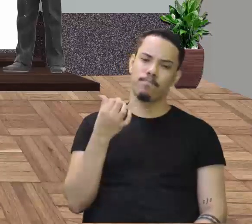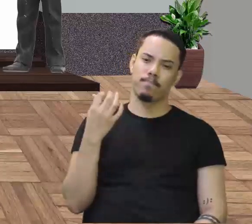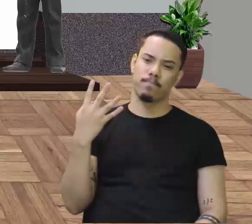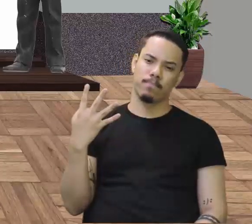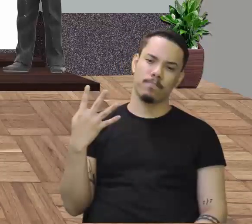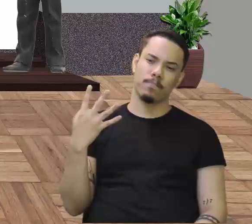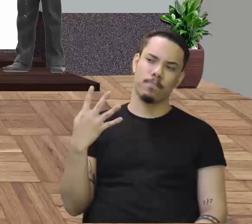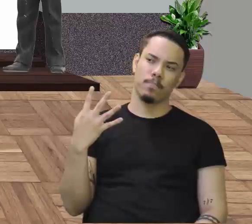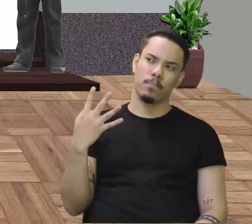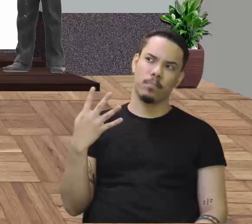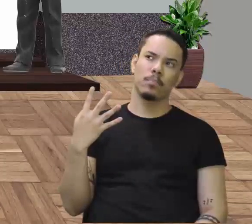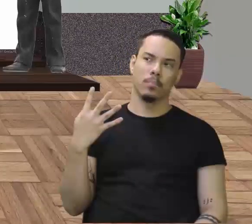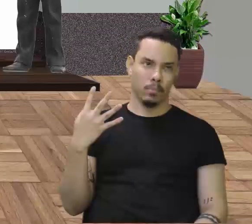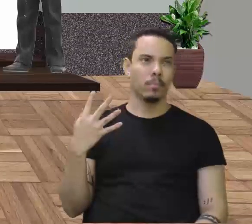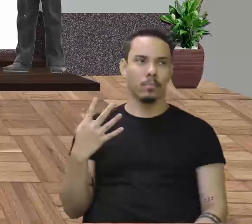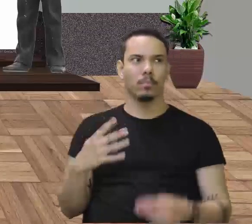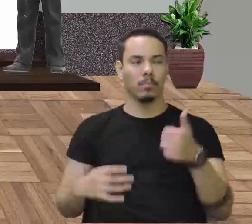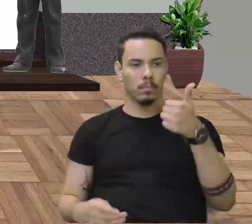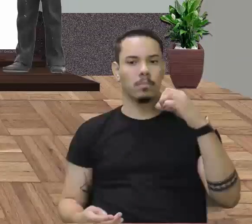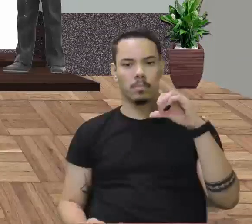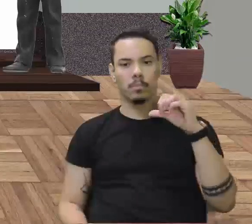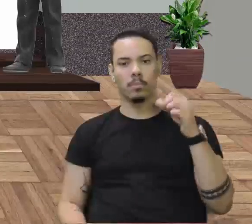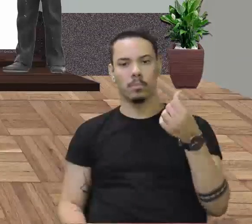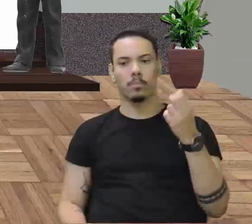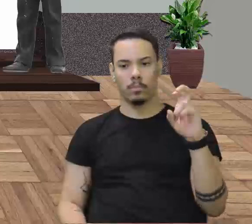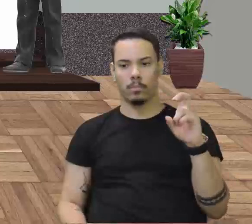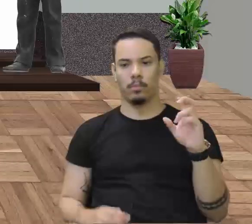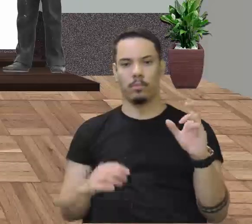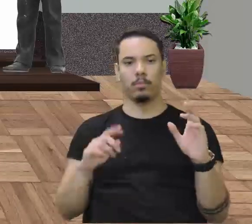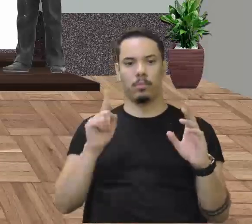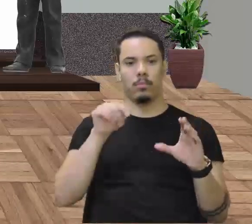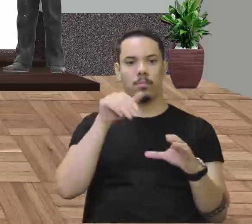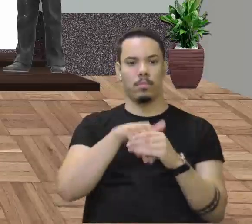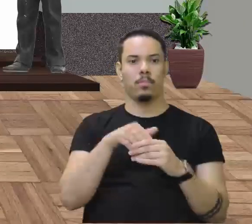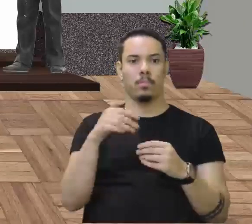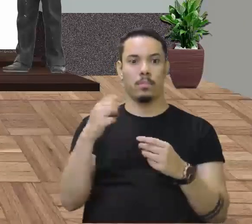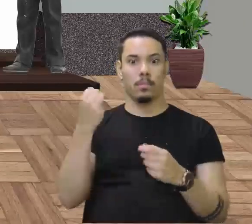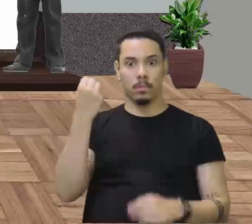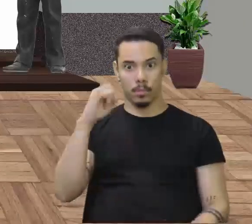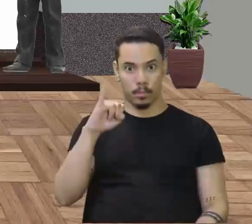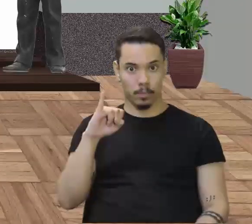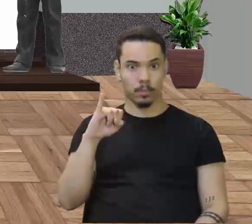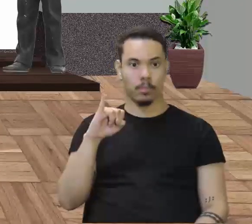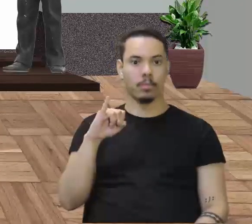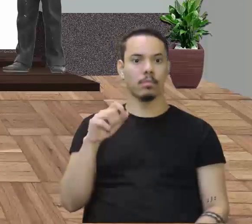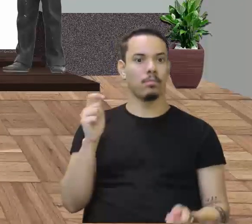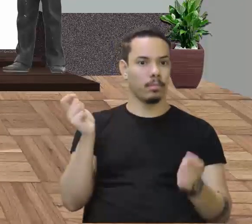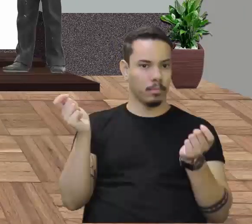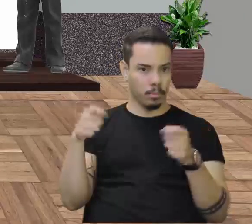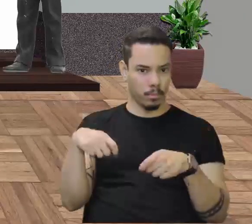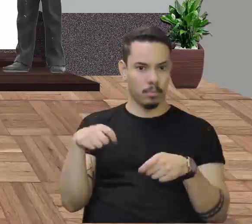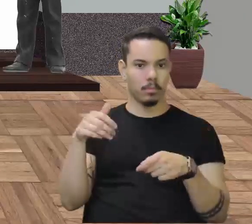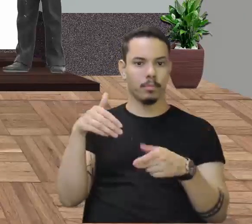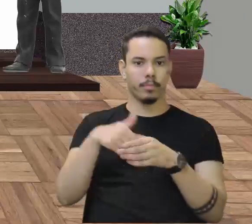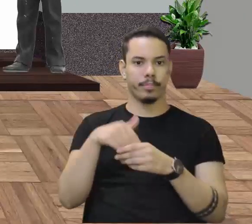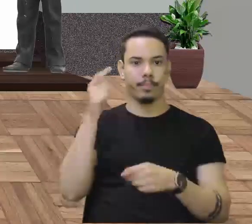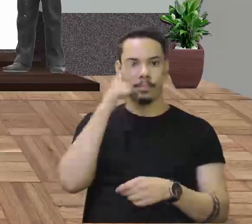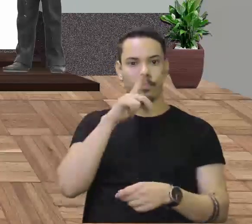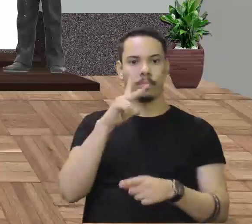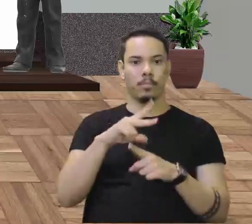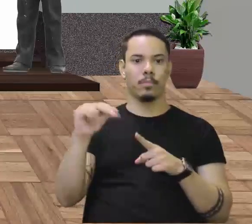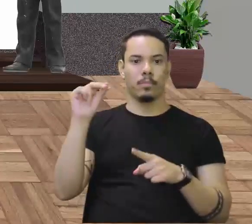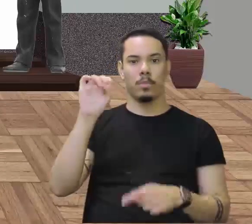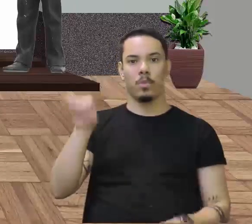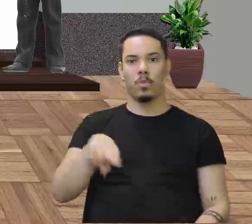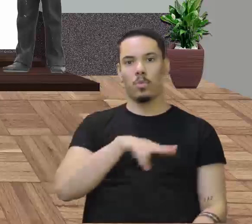nós temos ali, seria 65 a eleição. Provavelmente Juscelino Kubitschek seria eleito. Ou João